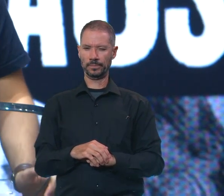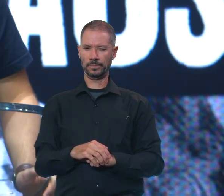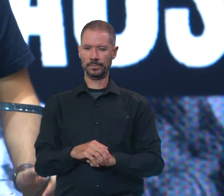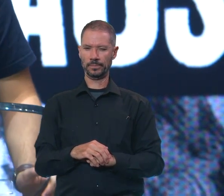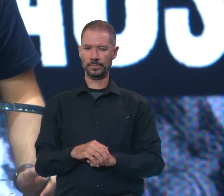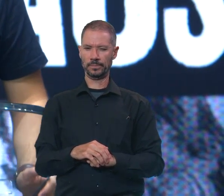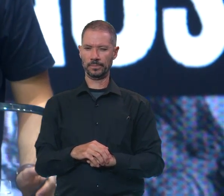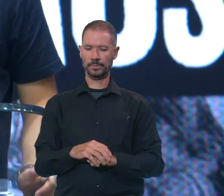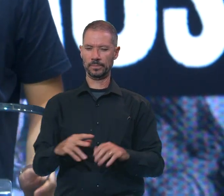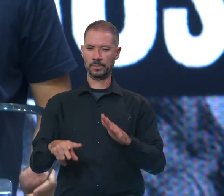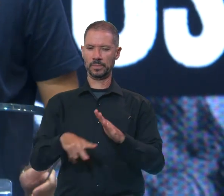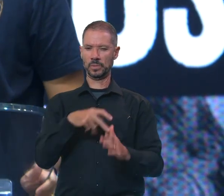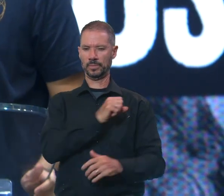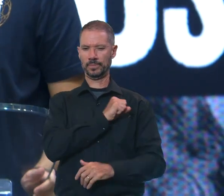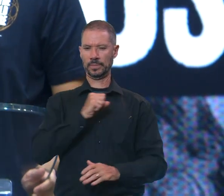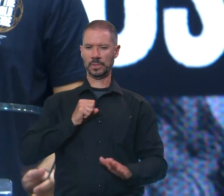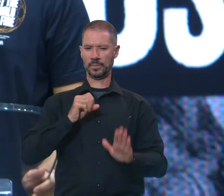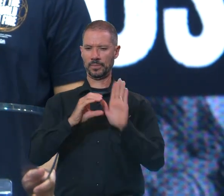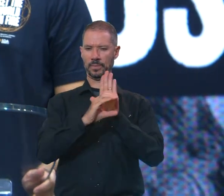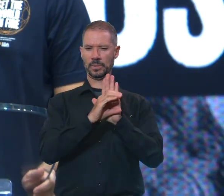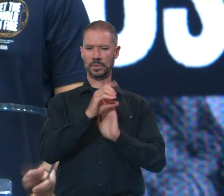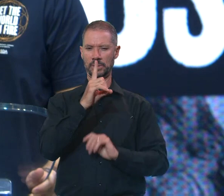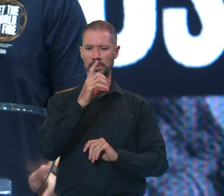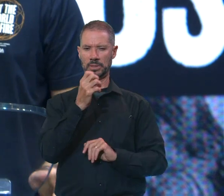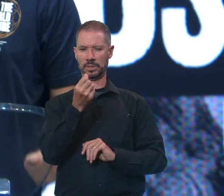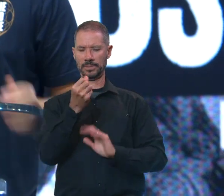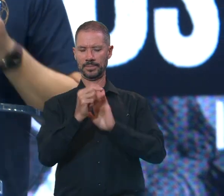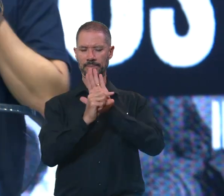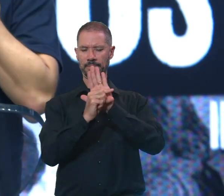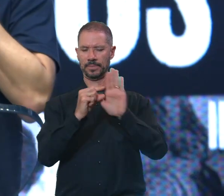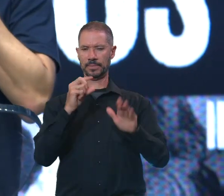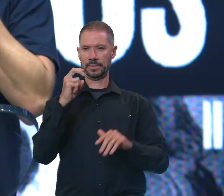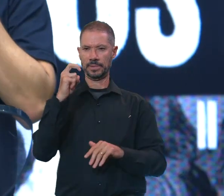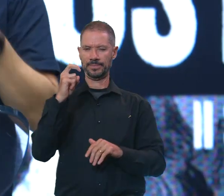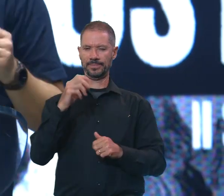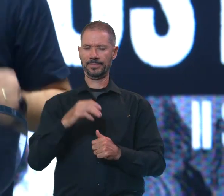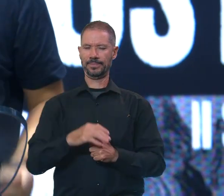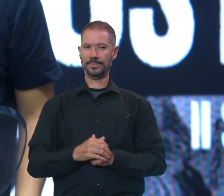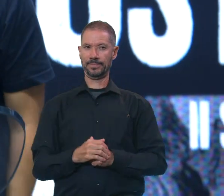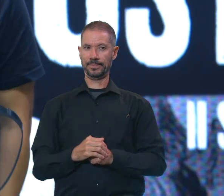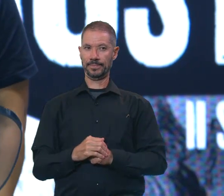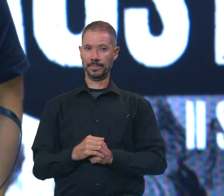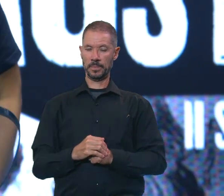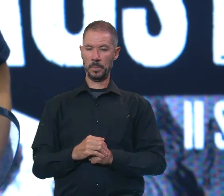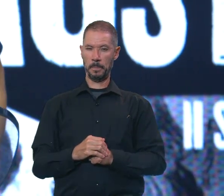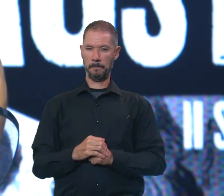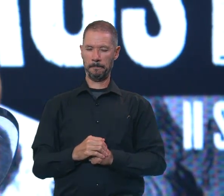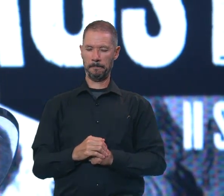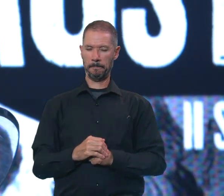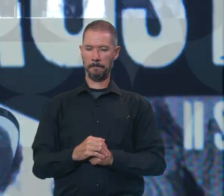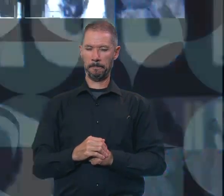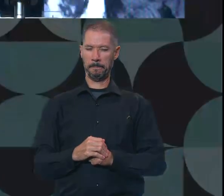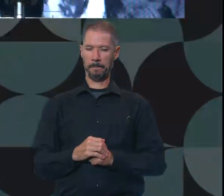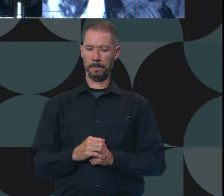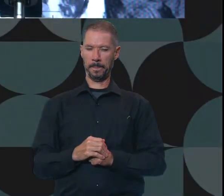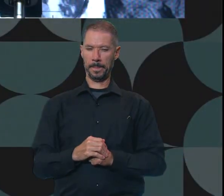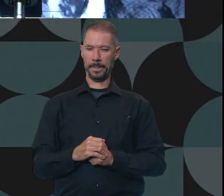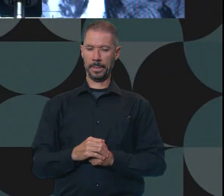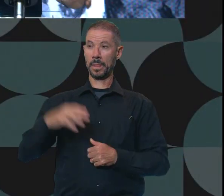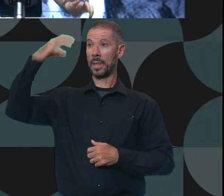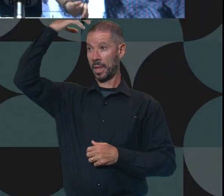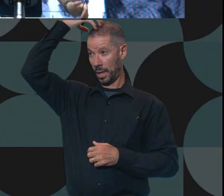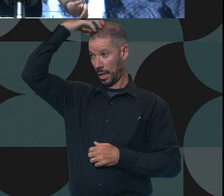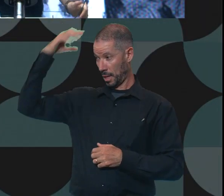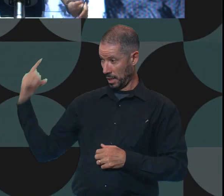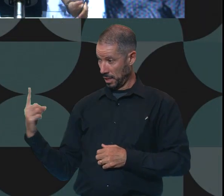Segundo Samuel, capítulo 16, a partir do versículo 5, diz assim a palavra de Deus. Quando o rei